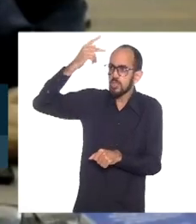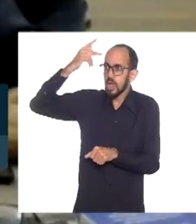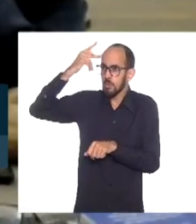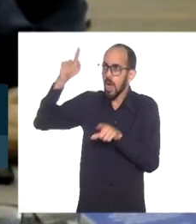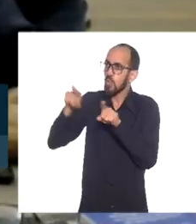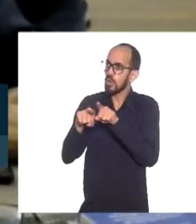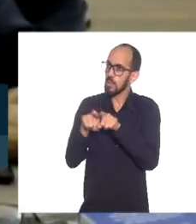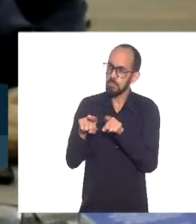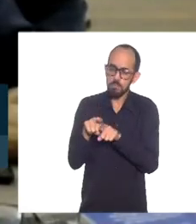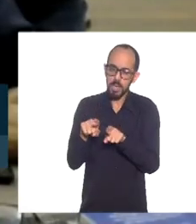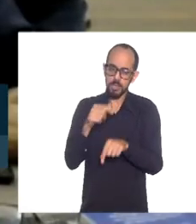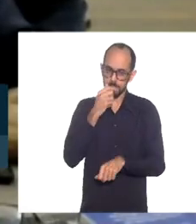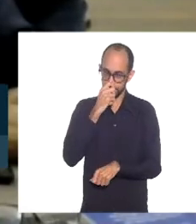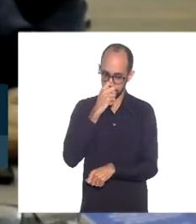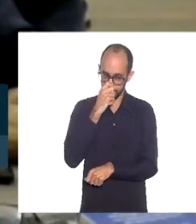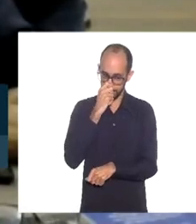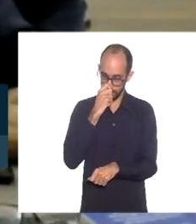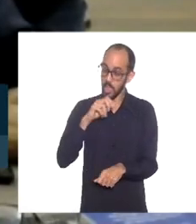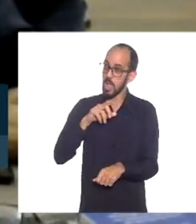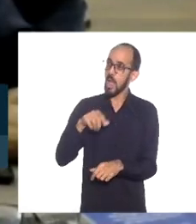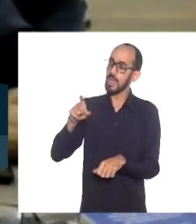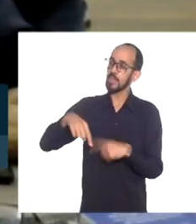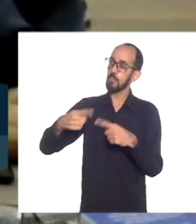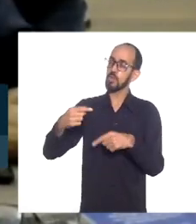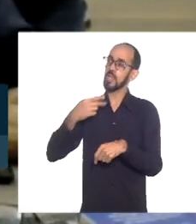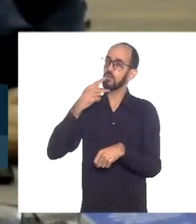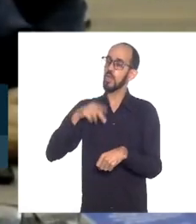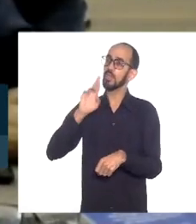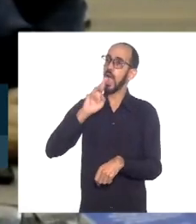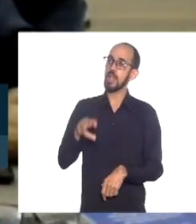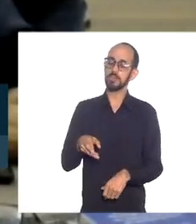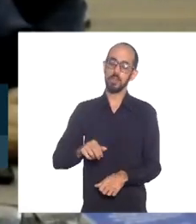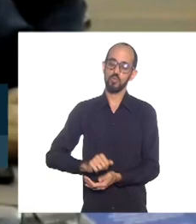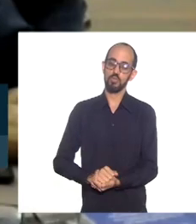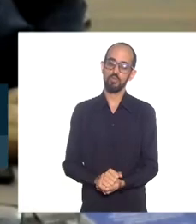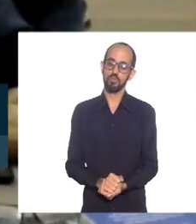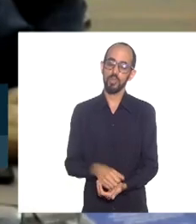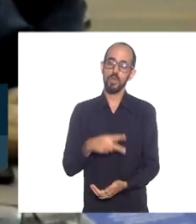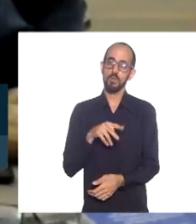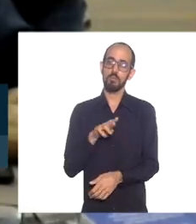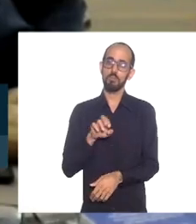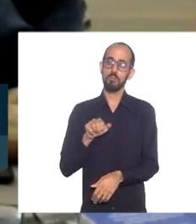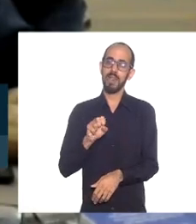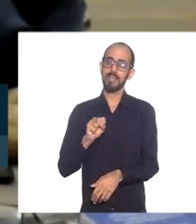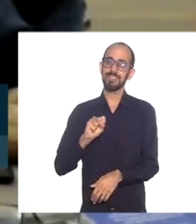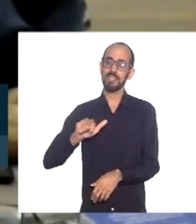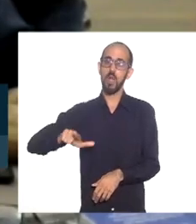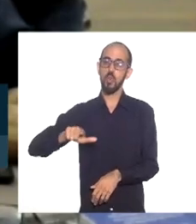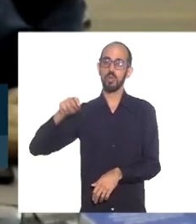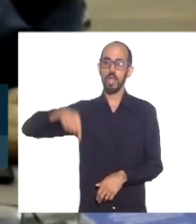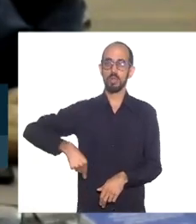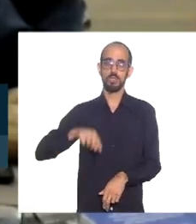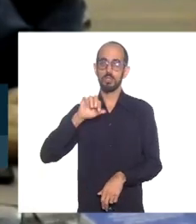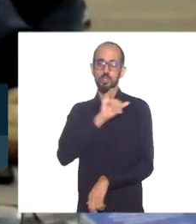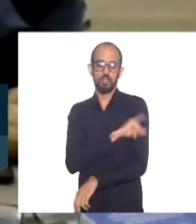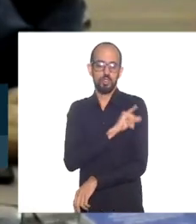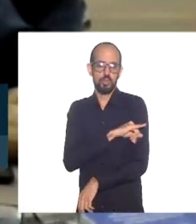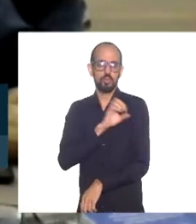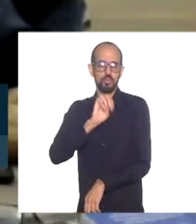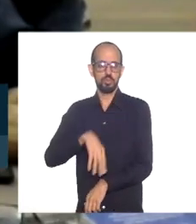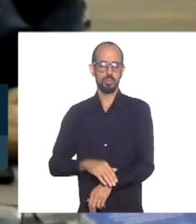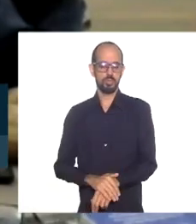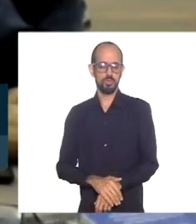e num certo momento ele falou, está certo, o senhor está certo, o pré-sal está aqui sim no Rio. Falei, tudo que se conhece está aqui. Pode